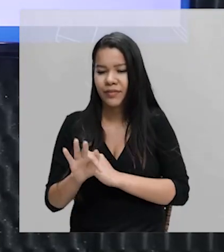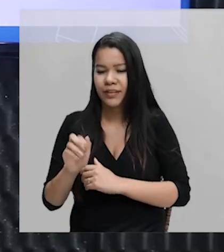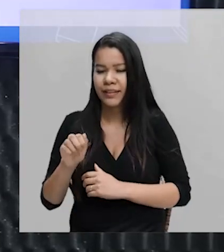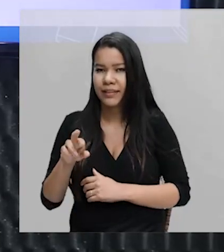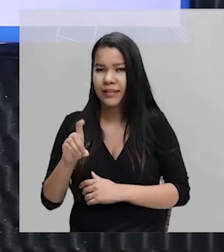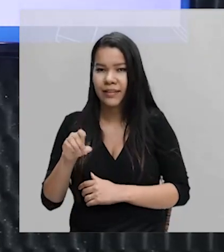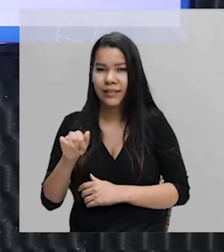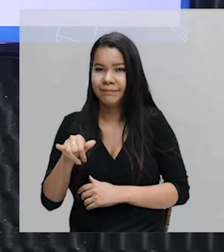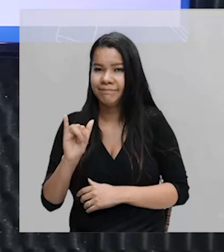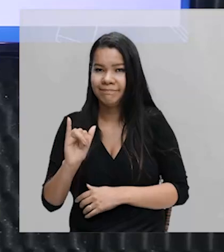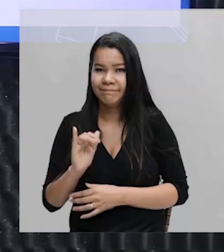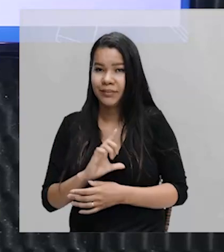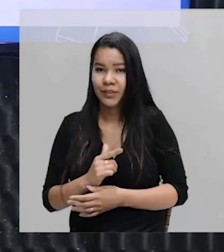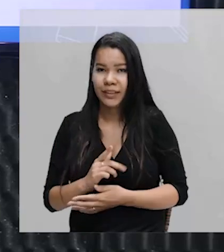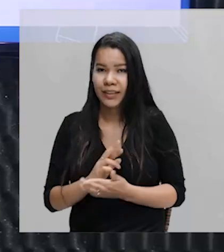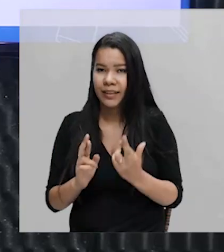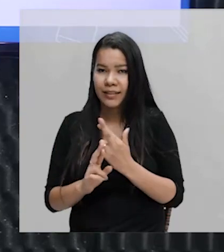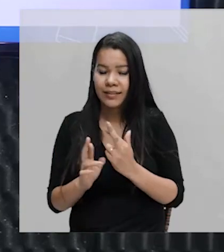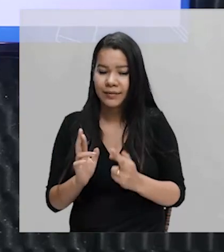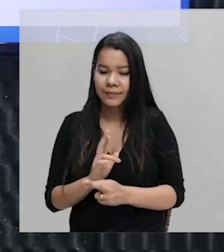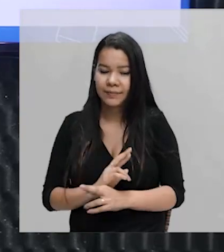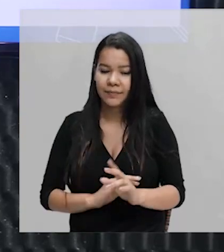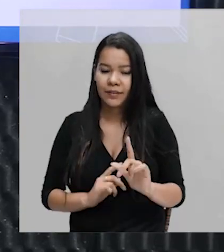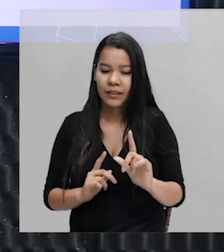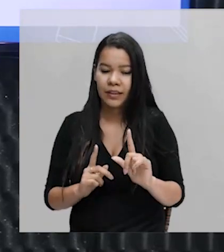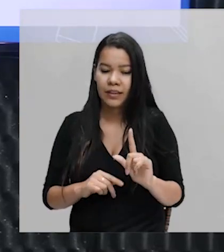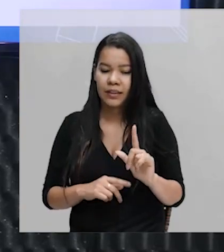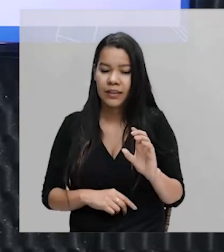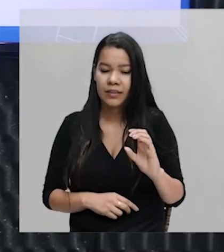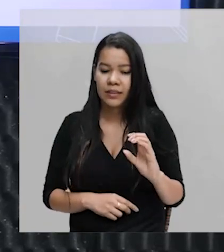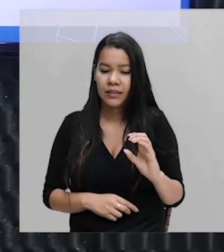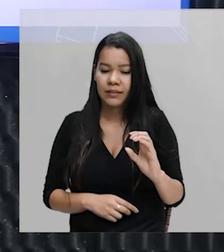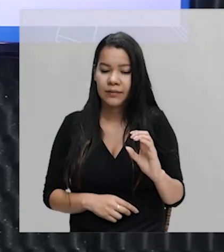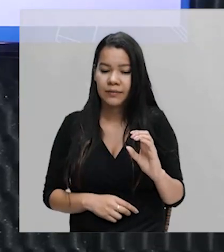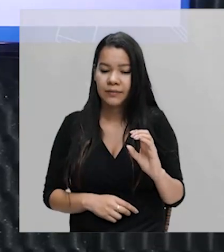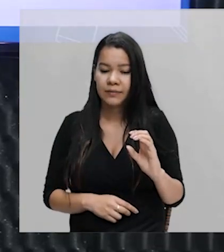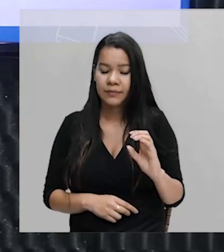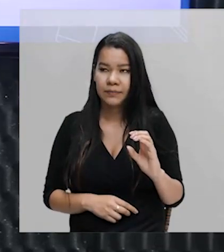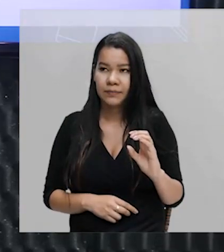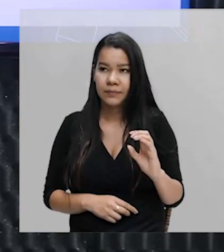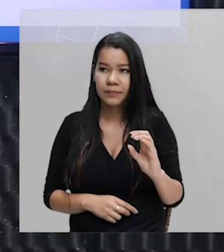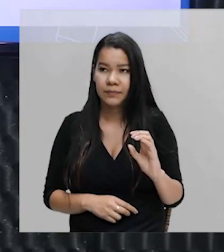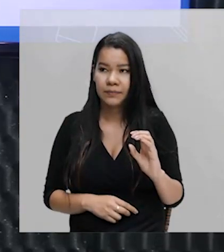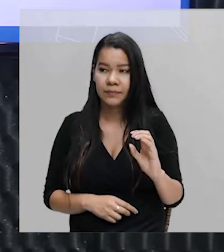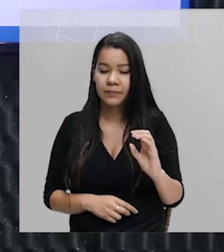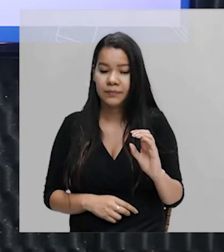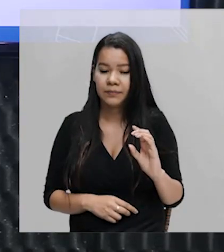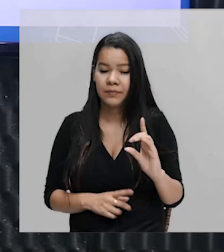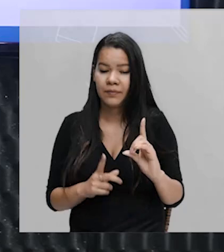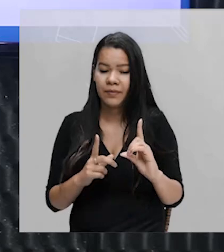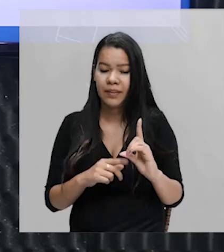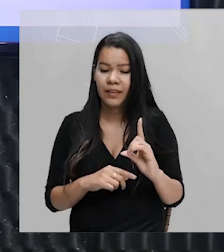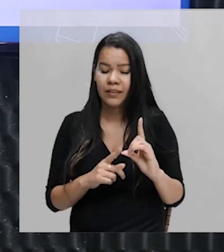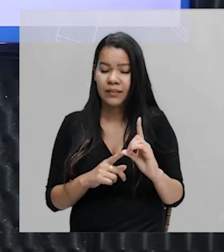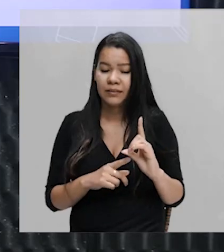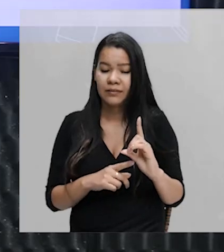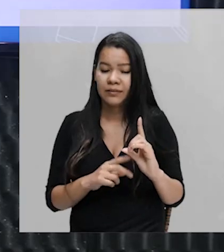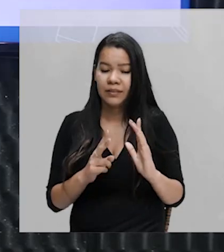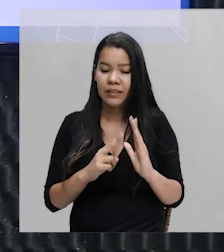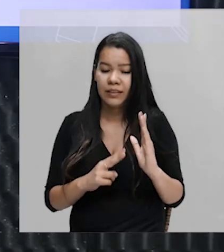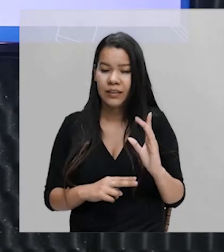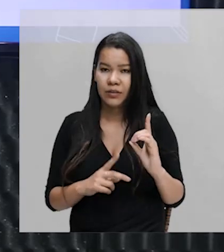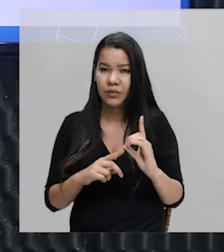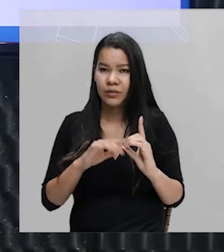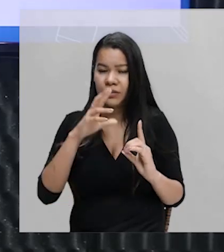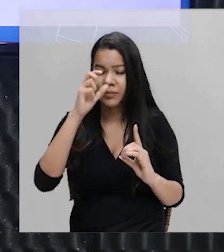letra C. A luz que varia com a intensidade no espaço vazio gera condução térmica constante. Né? A letra D. Corrente elétrica constante